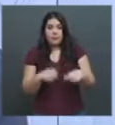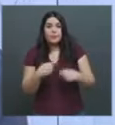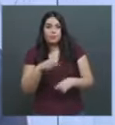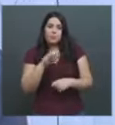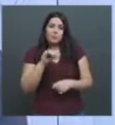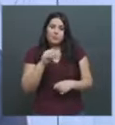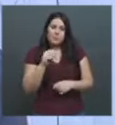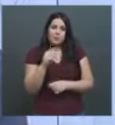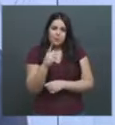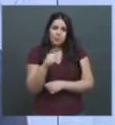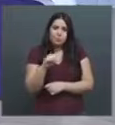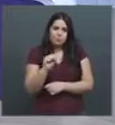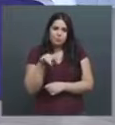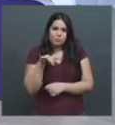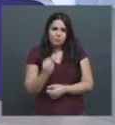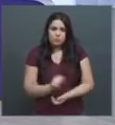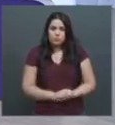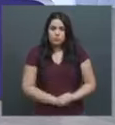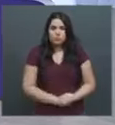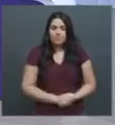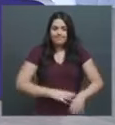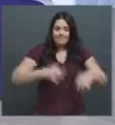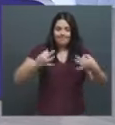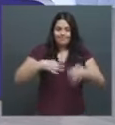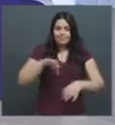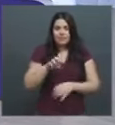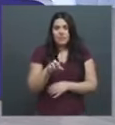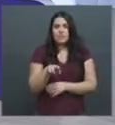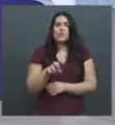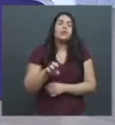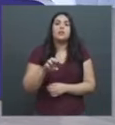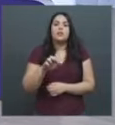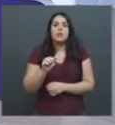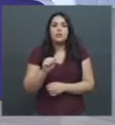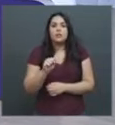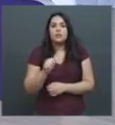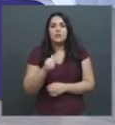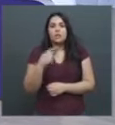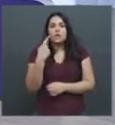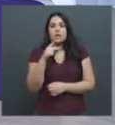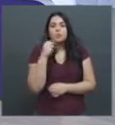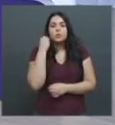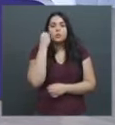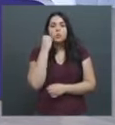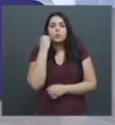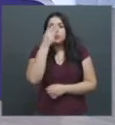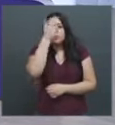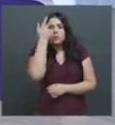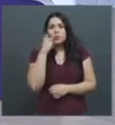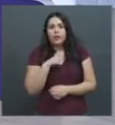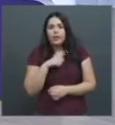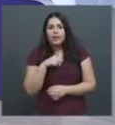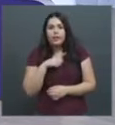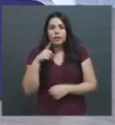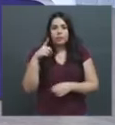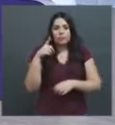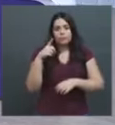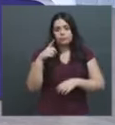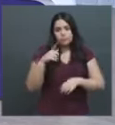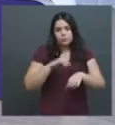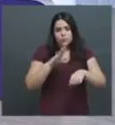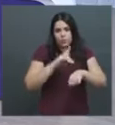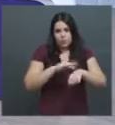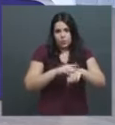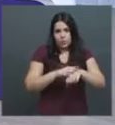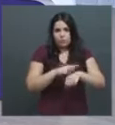biópsia da bexiga. Certo. Doutora Tereza, na sua vivência clínica, quando a pessoa tem infecção urinária, geralmente quando ela chega